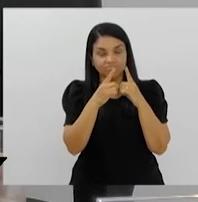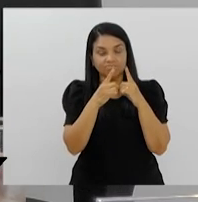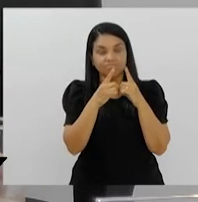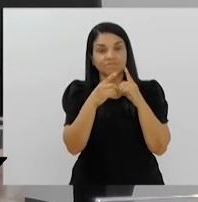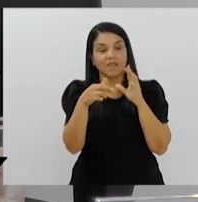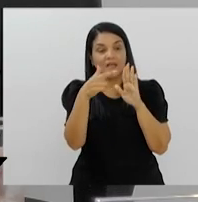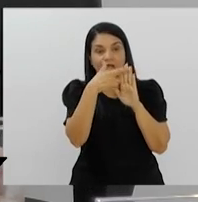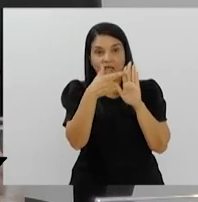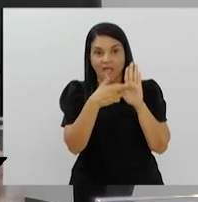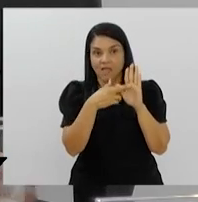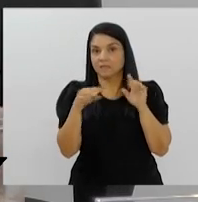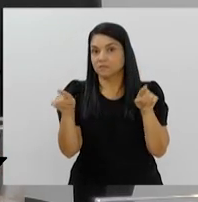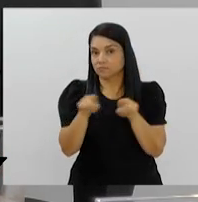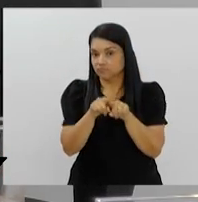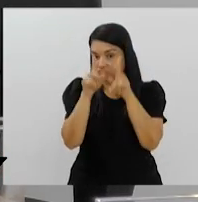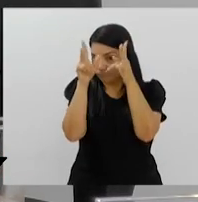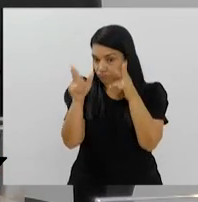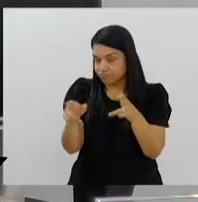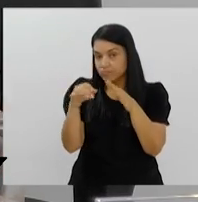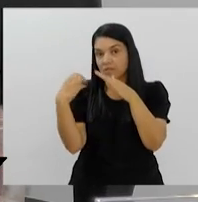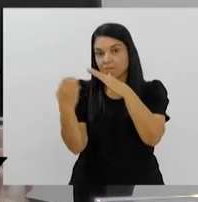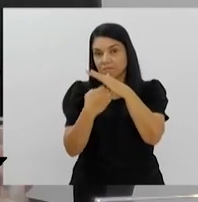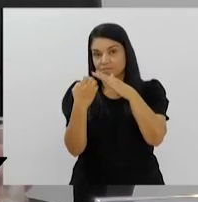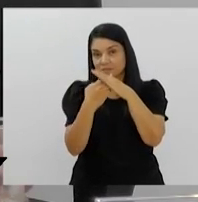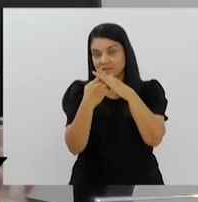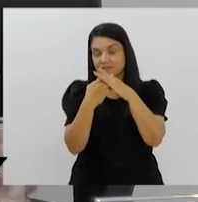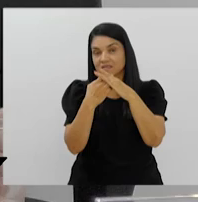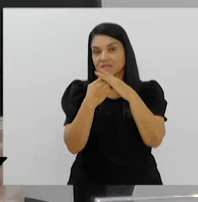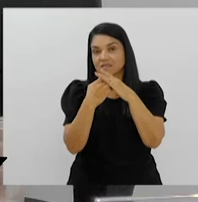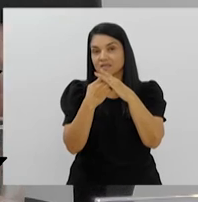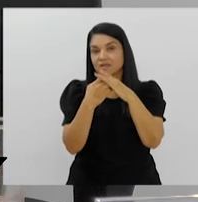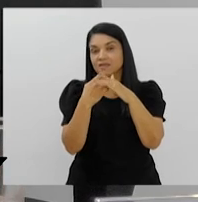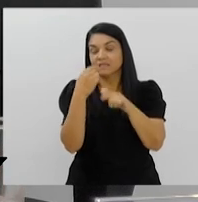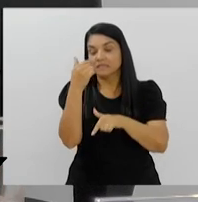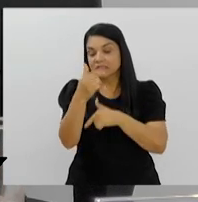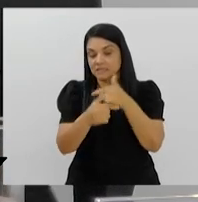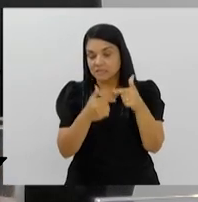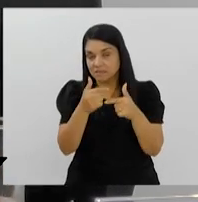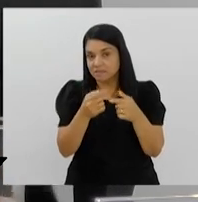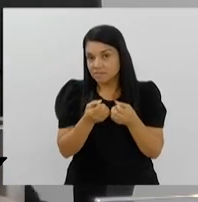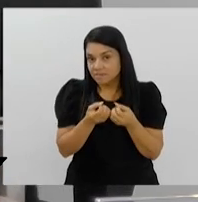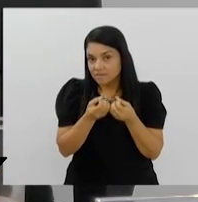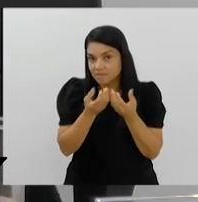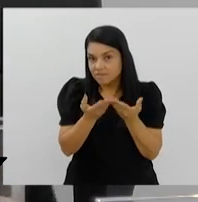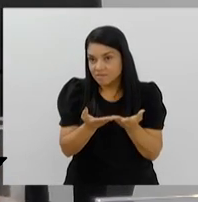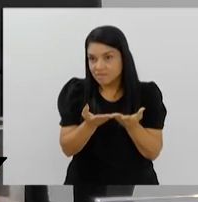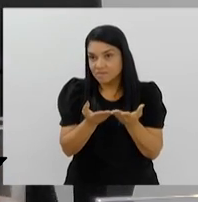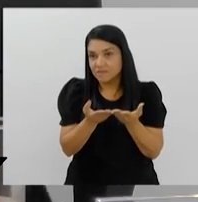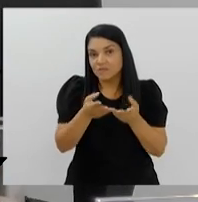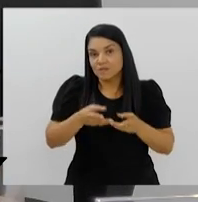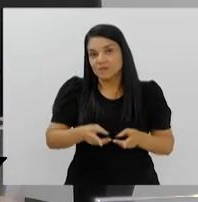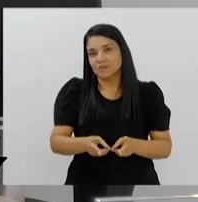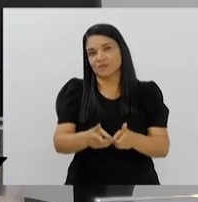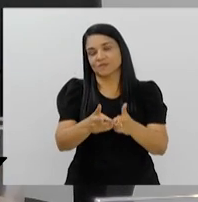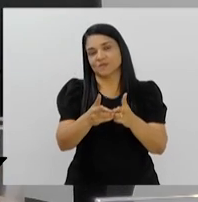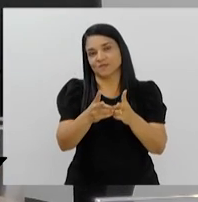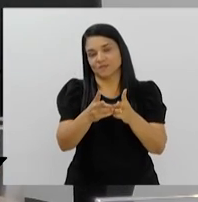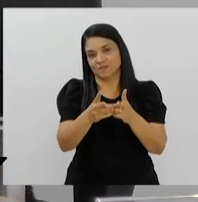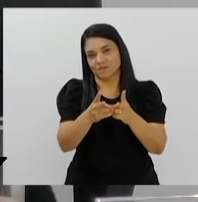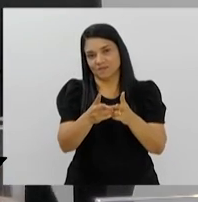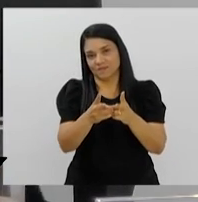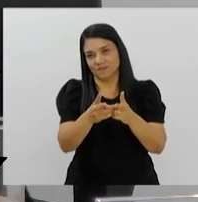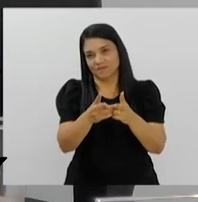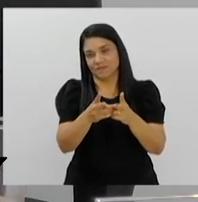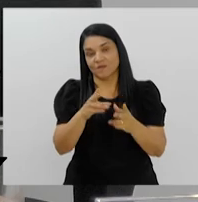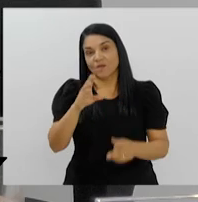as operadoras eles são prestadores de um serviço continuado e essa